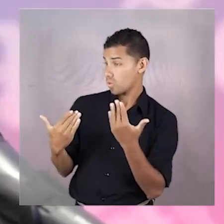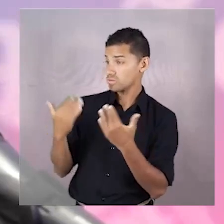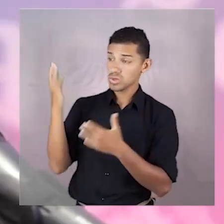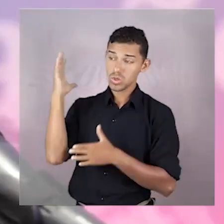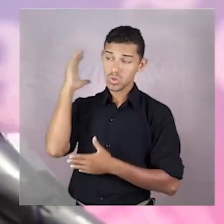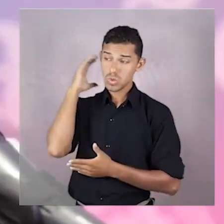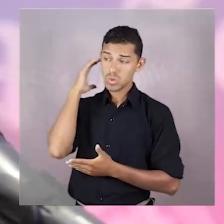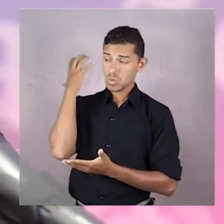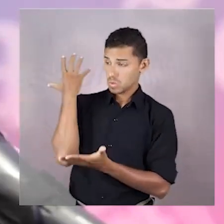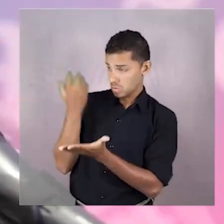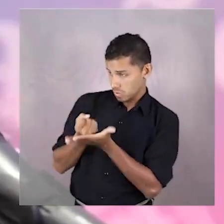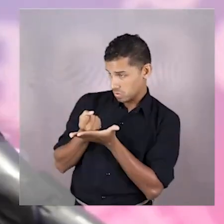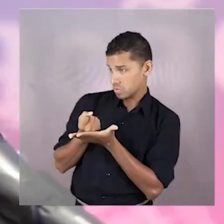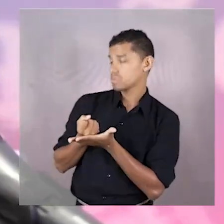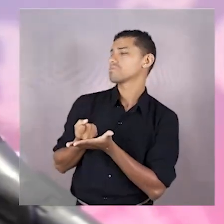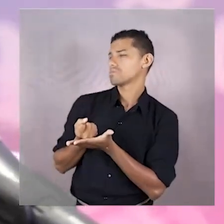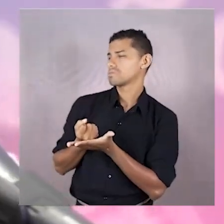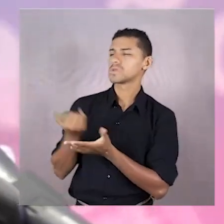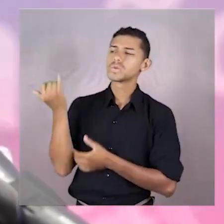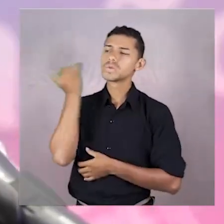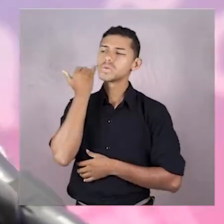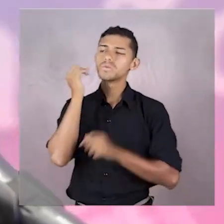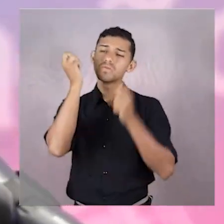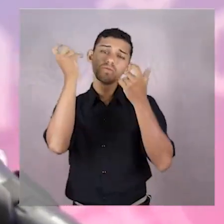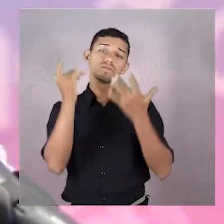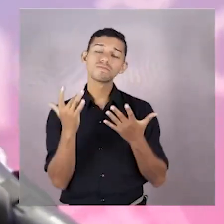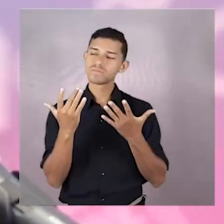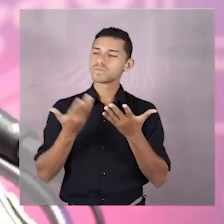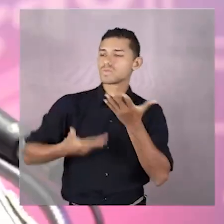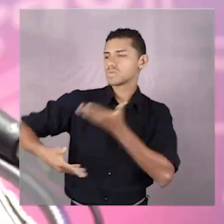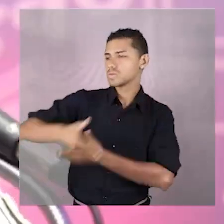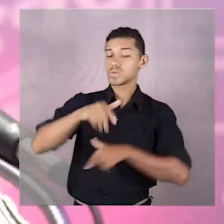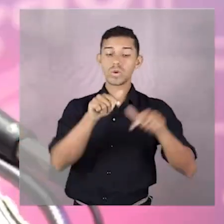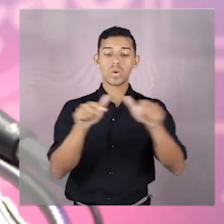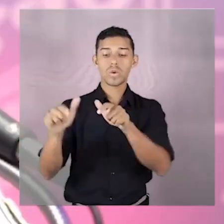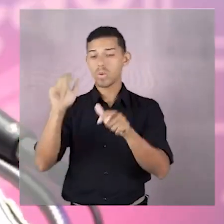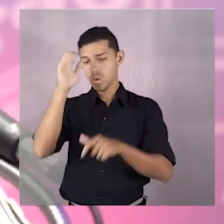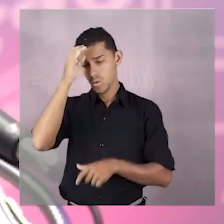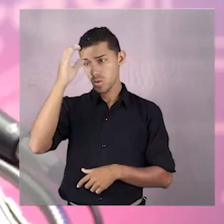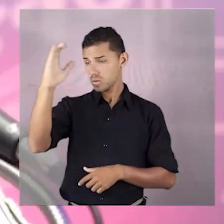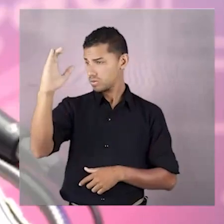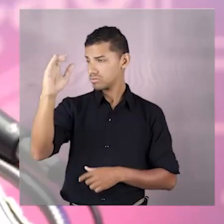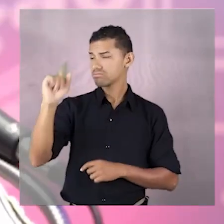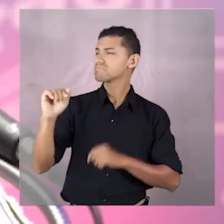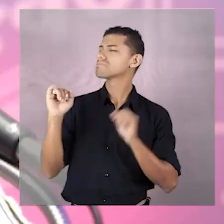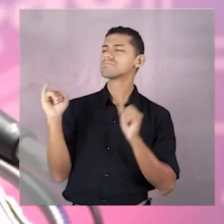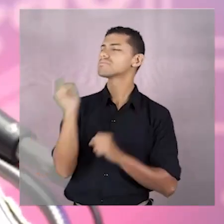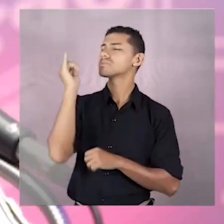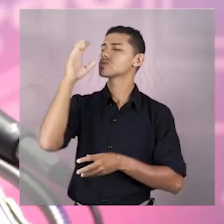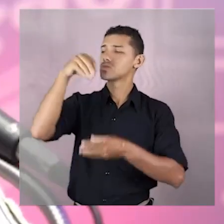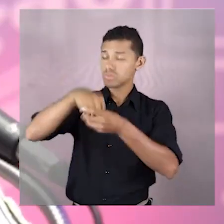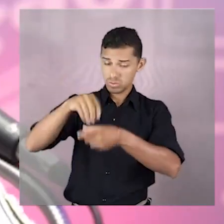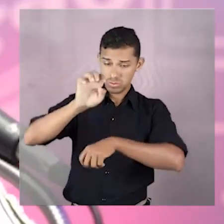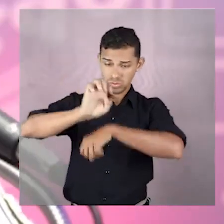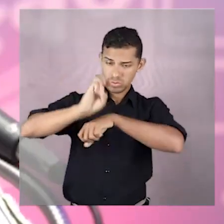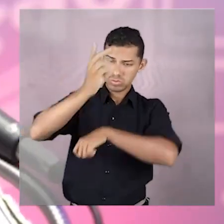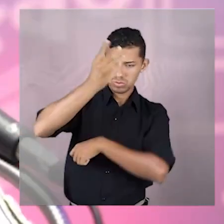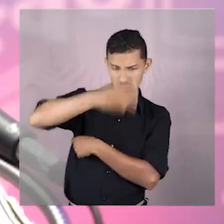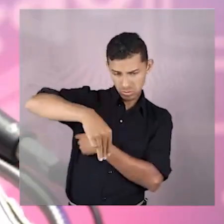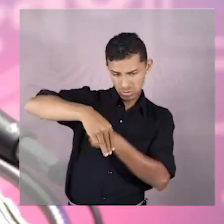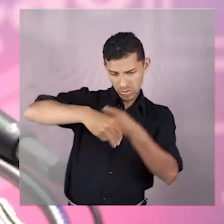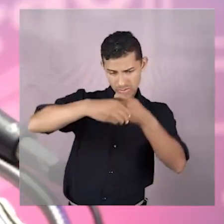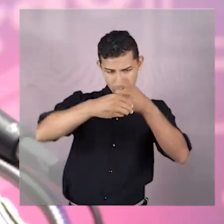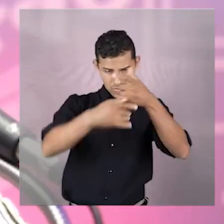Recreio, contando um pouquinho, né, sobre os nossos espaços culturais. E é importante a gente frisar que dentro do nosso estado nós temos